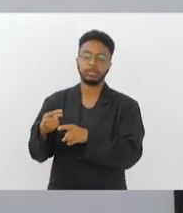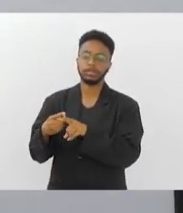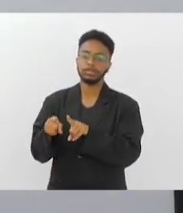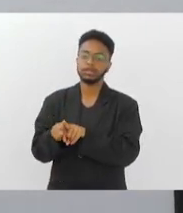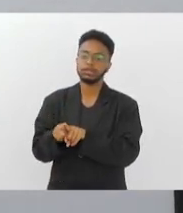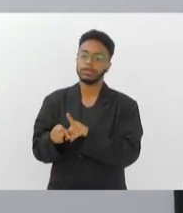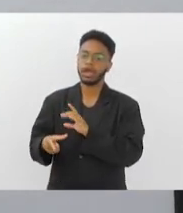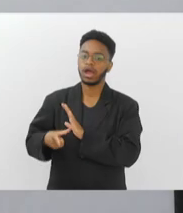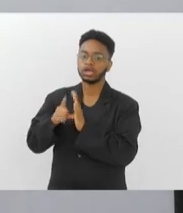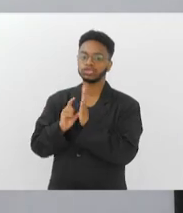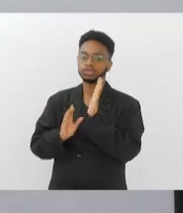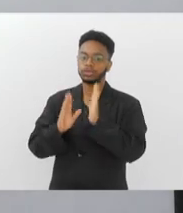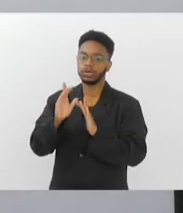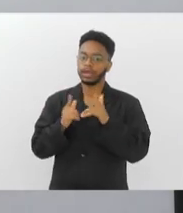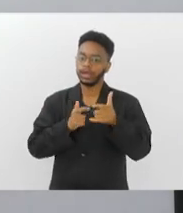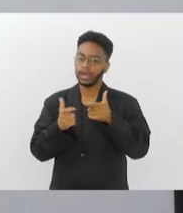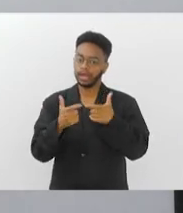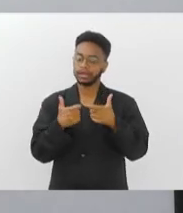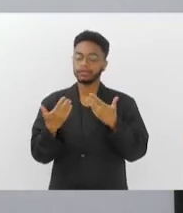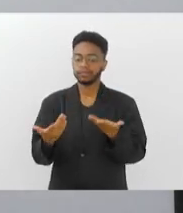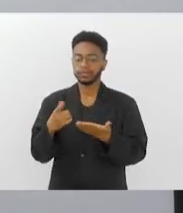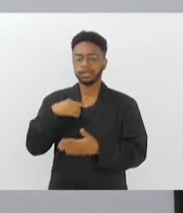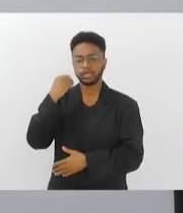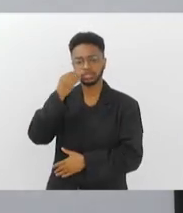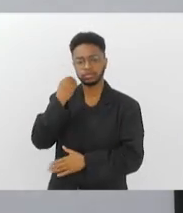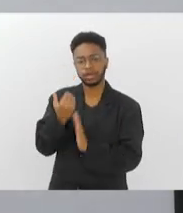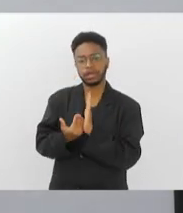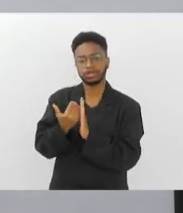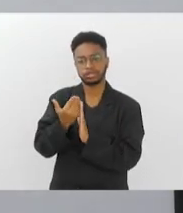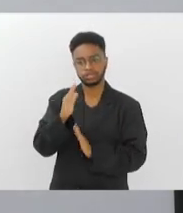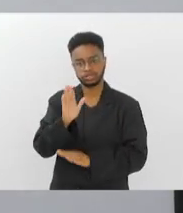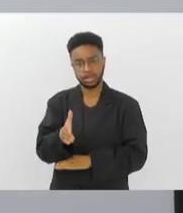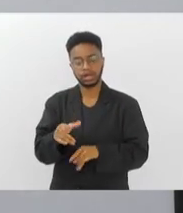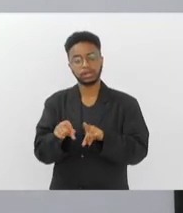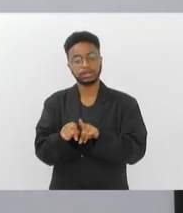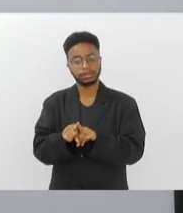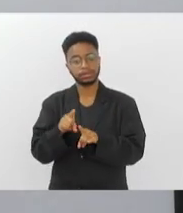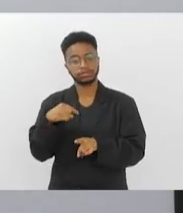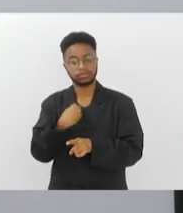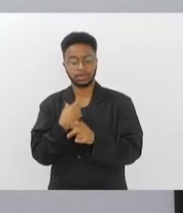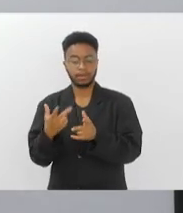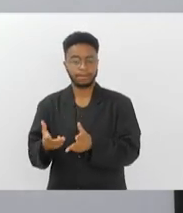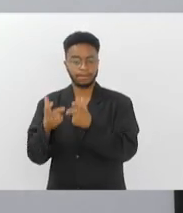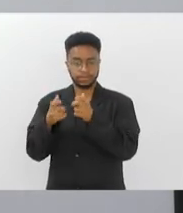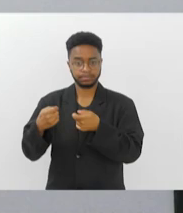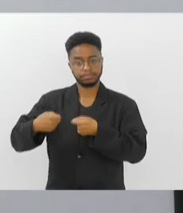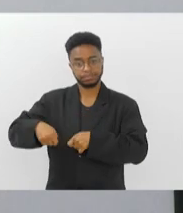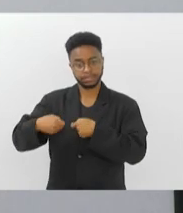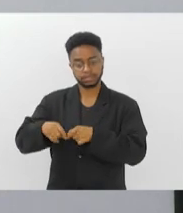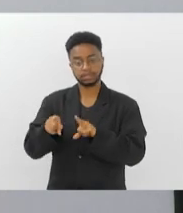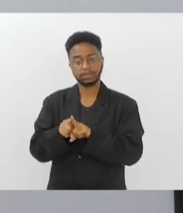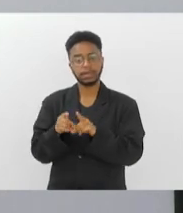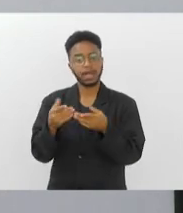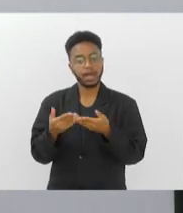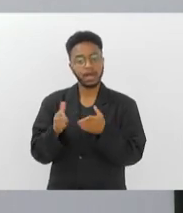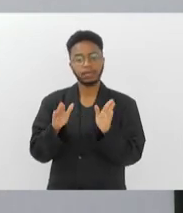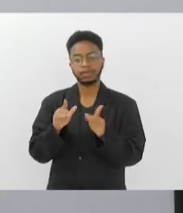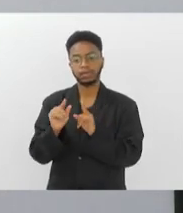do tempo da guerra, então a gente tem uma boa experiência. E, vendo a necessidade disso, nós abrimos também